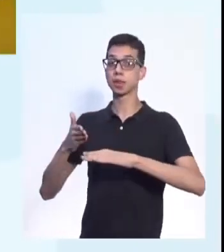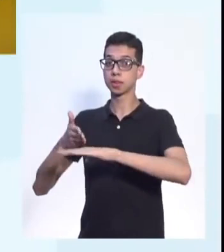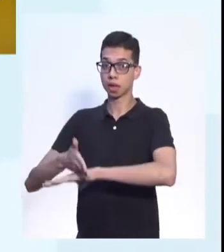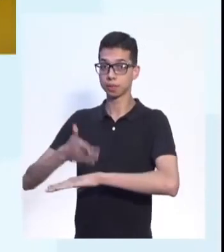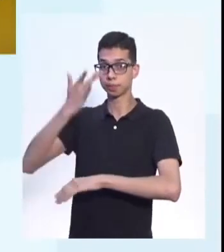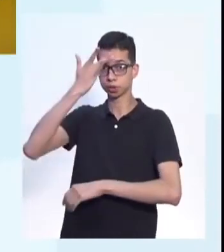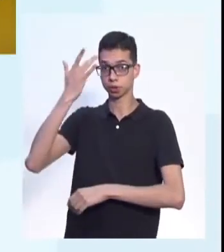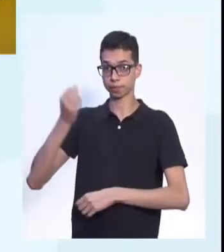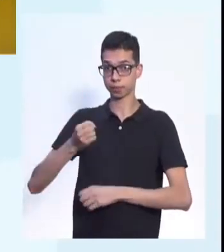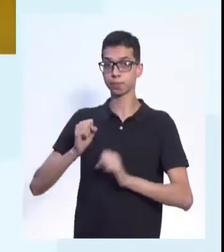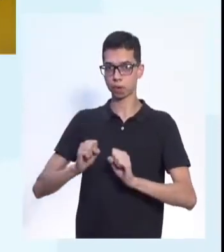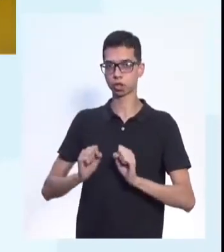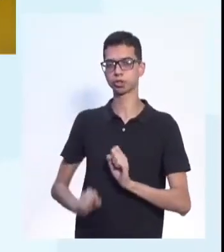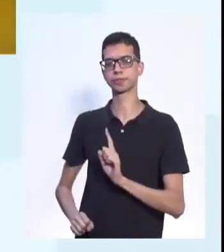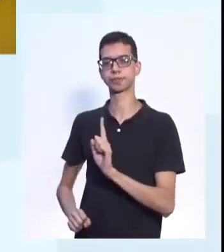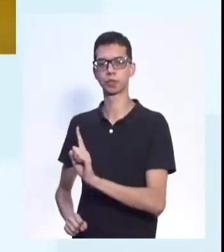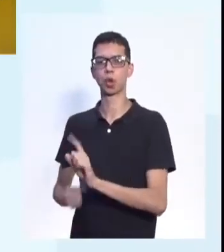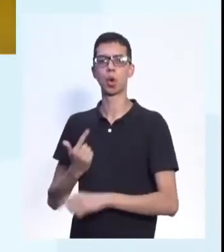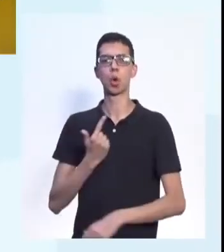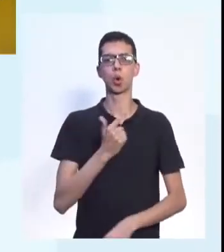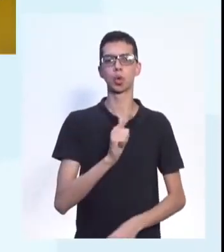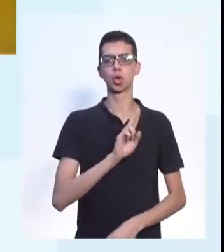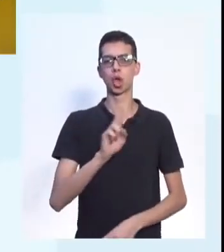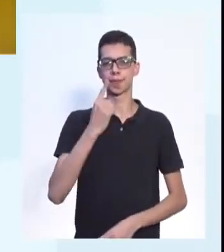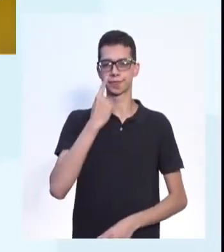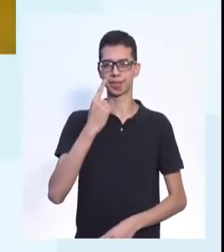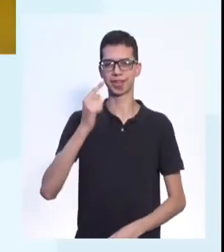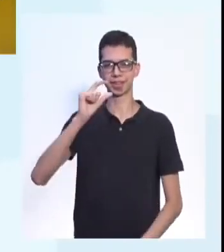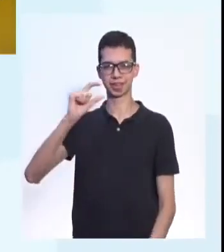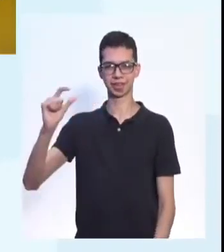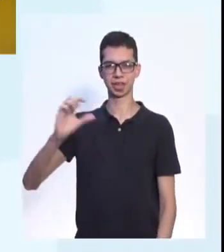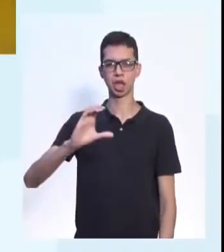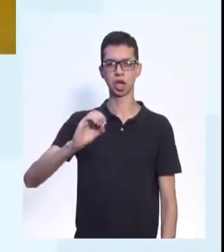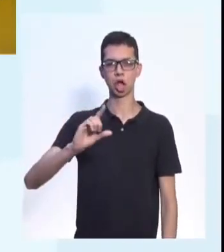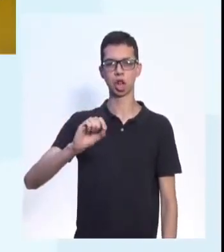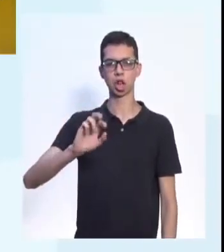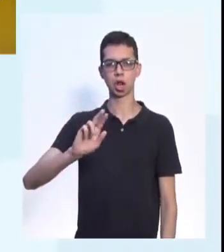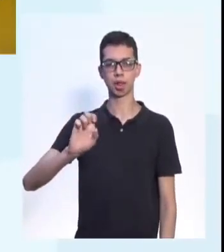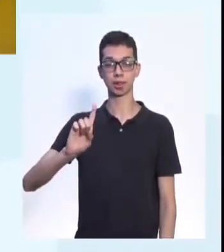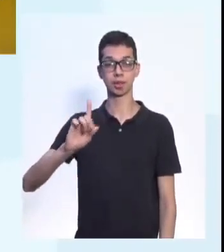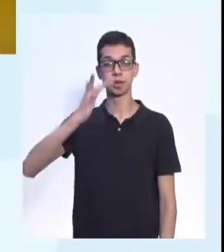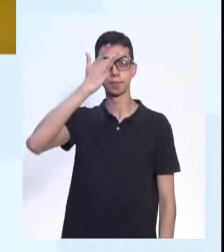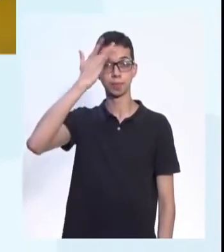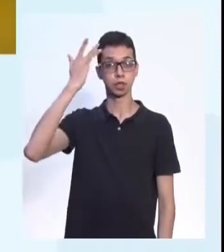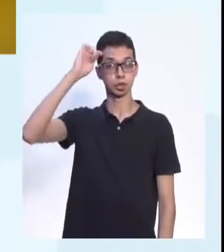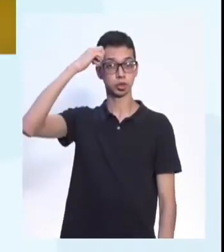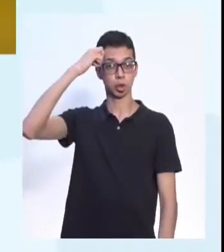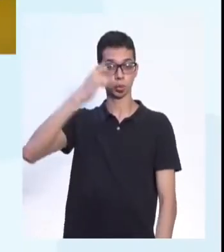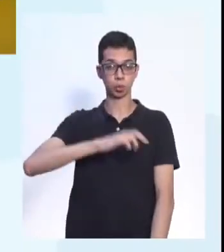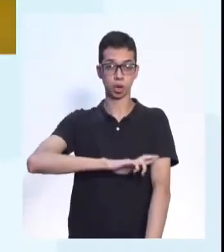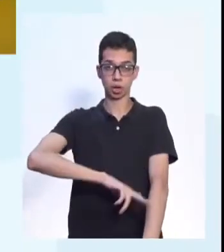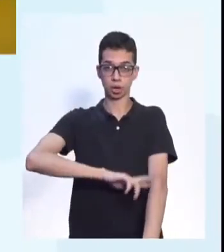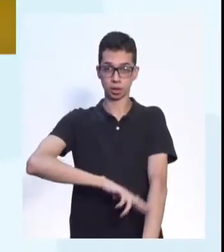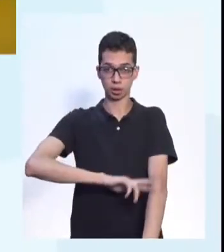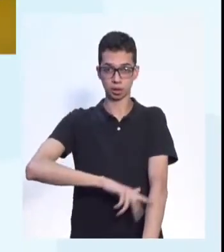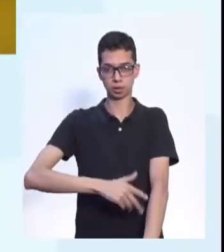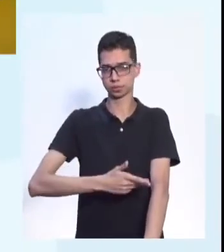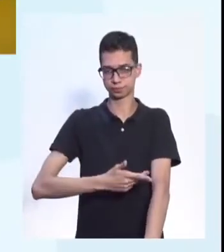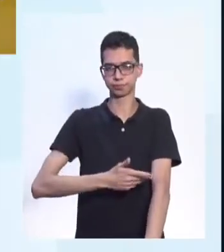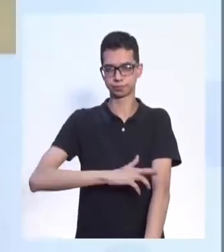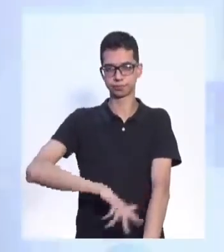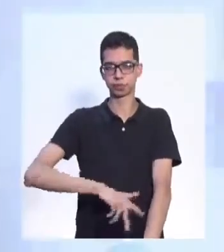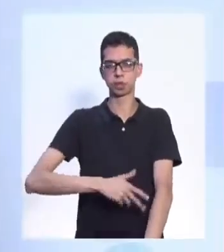quê? Pessoas de cor. Tá? Então, é claro que existiam outras pessoas, às vezes, que passavam por essa segregação,